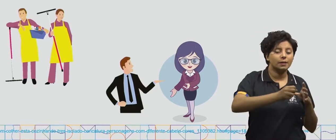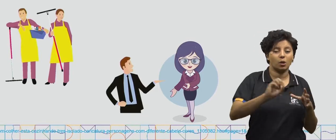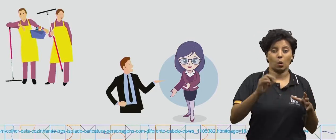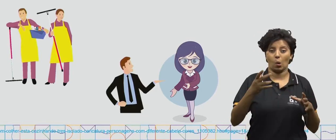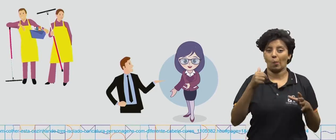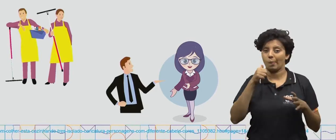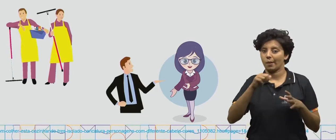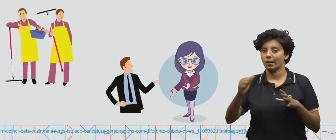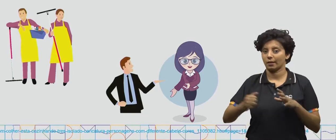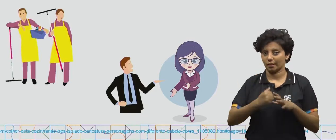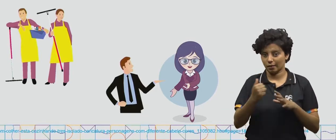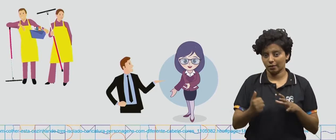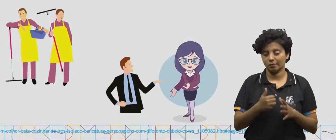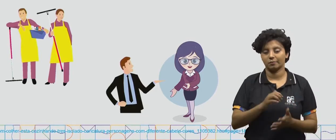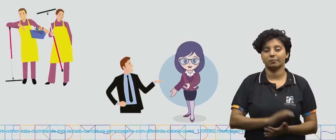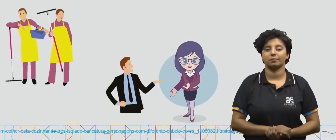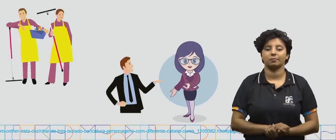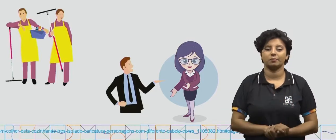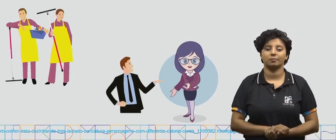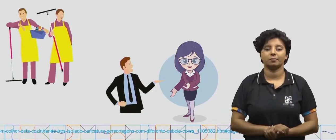merendeira ou merendeiro,